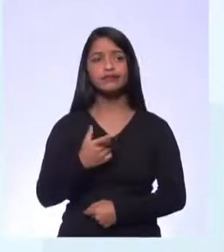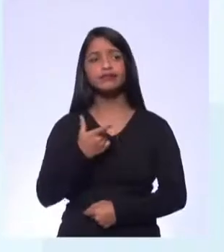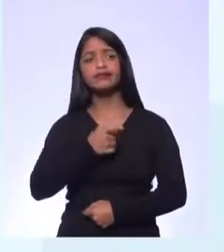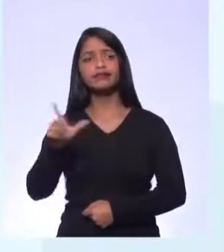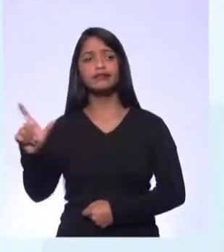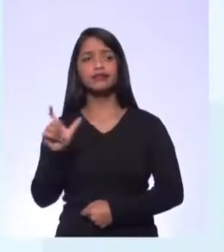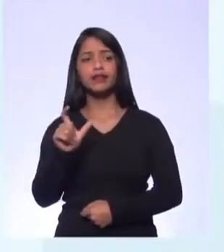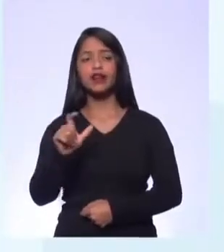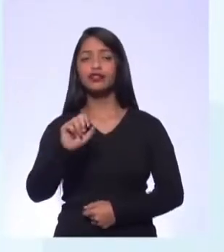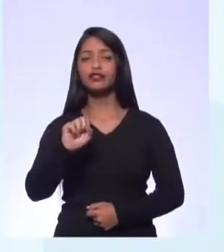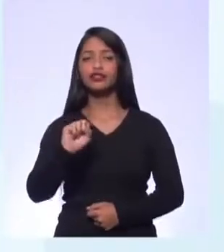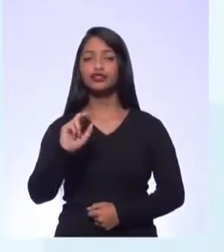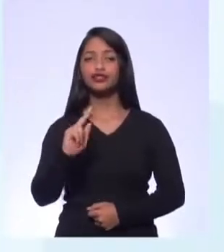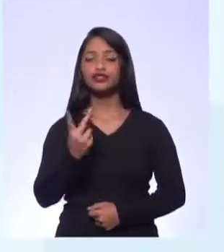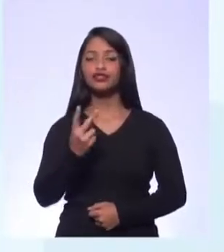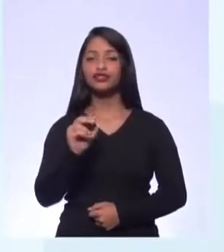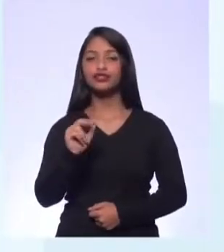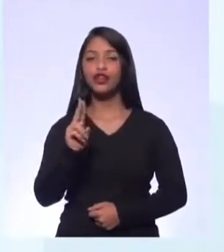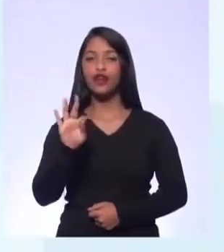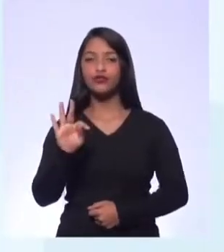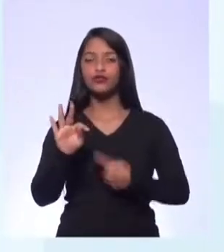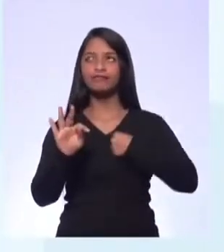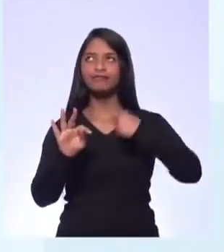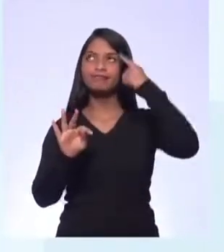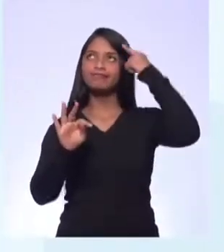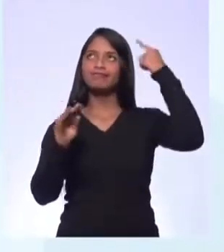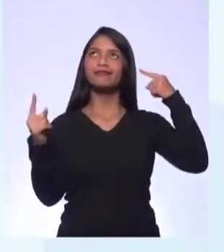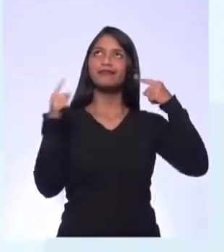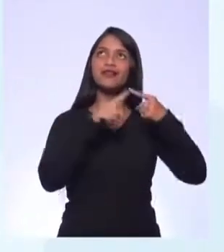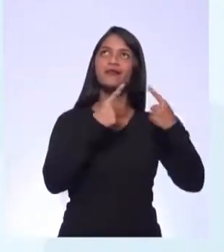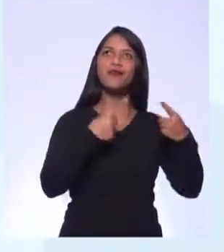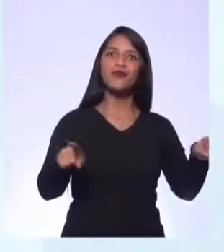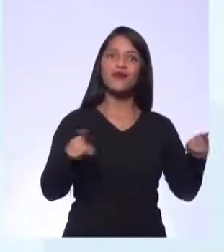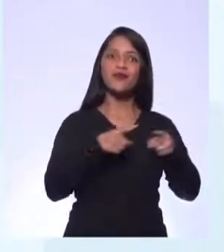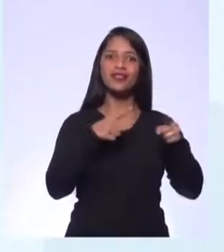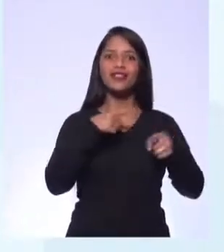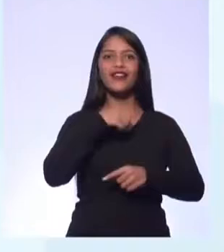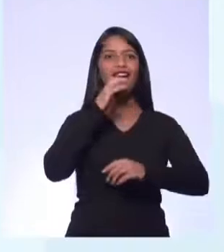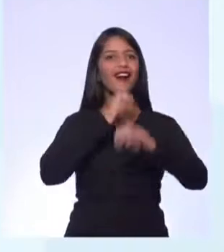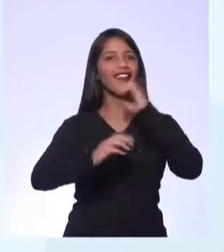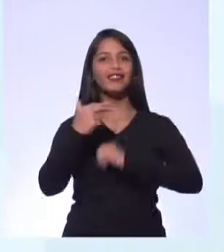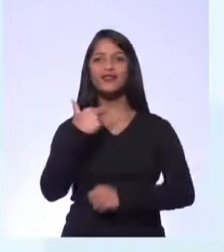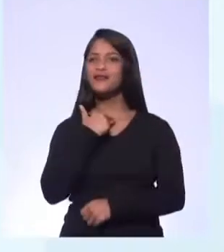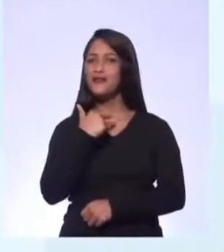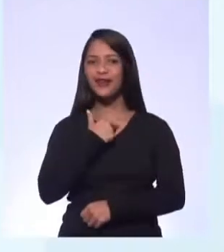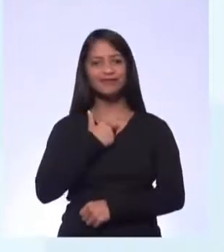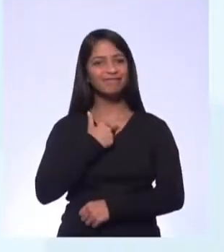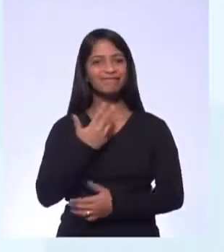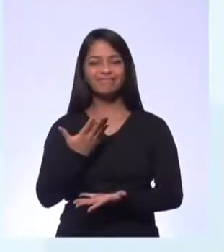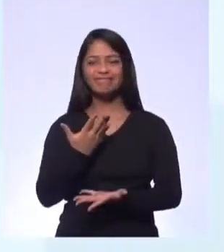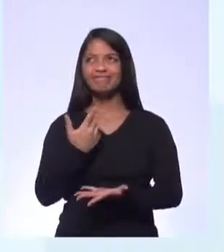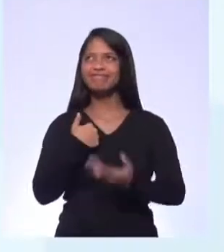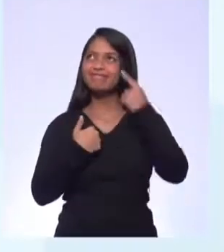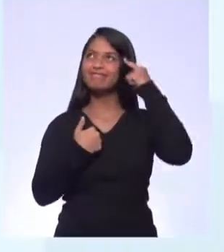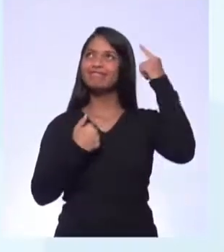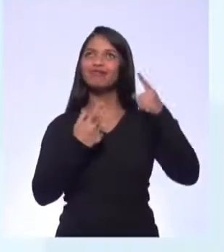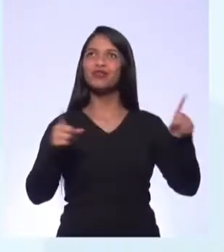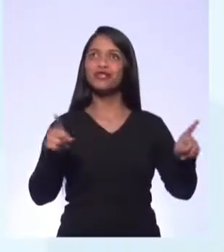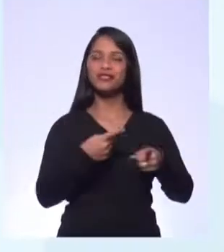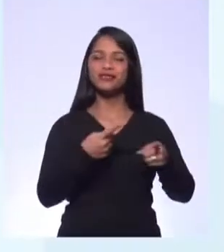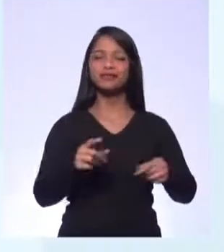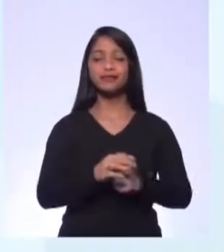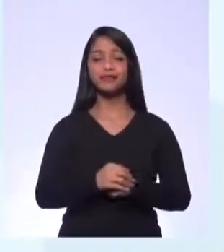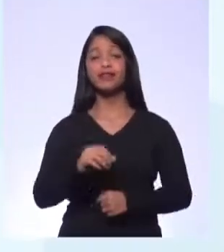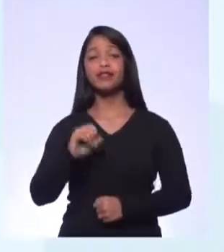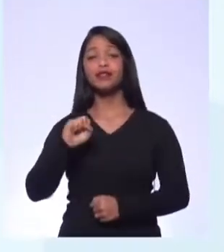Shout, eu lembrei de uma música, não posso falar. A única coisa que eu lembrei foi de uma música, tá? Então, shout